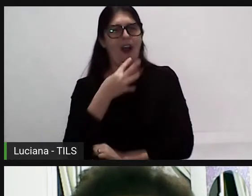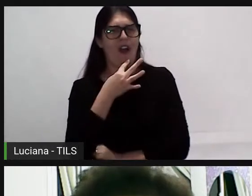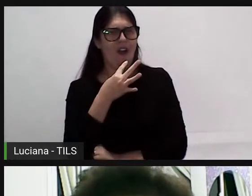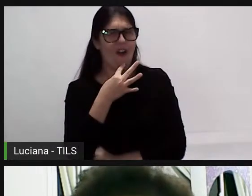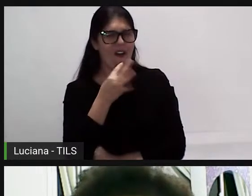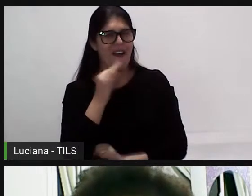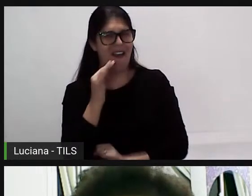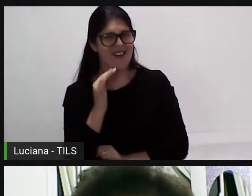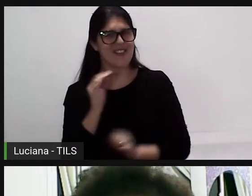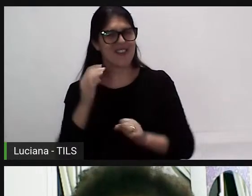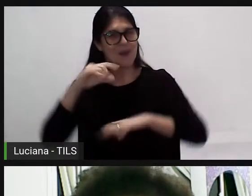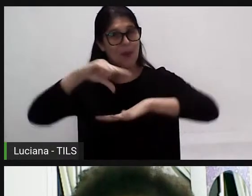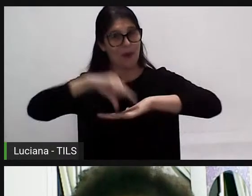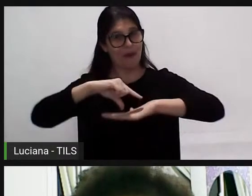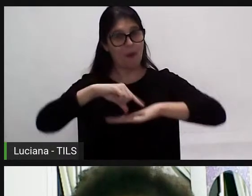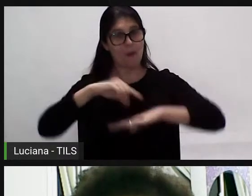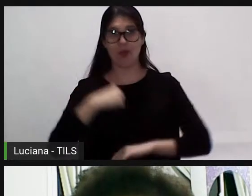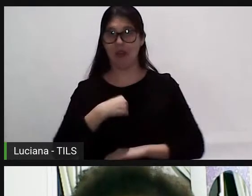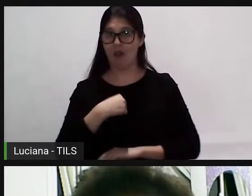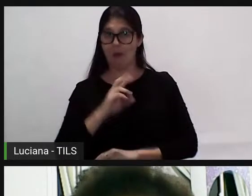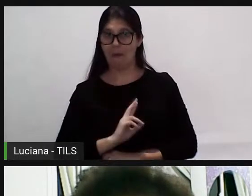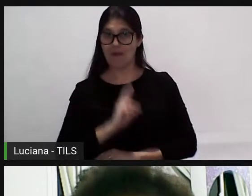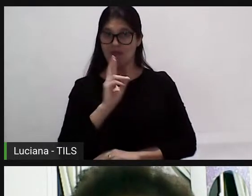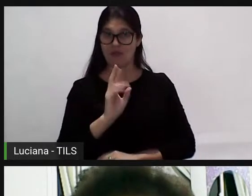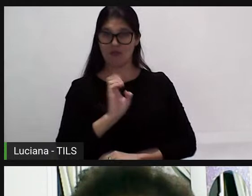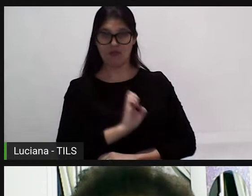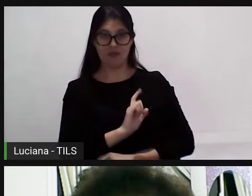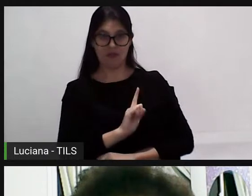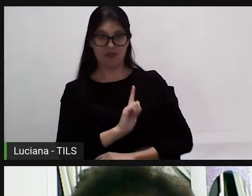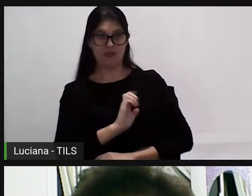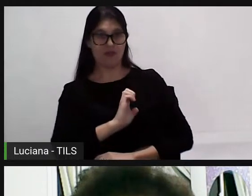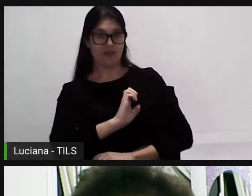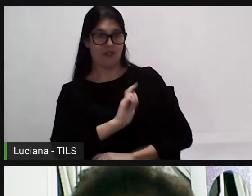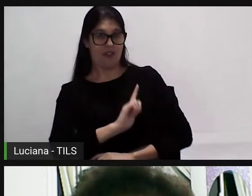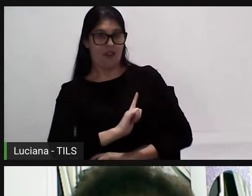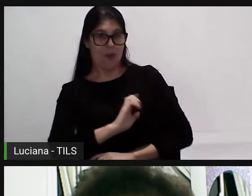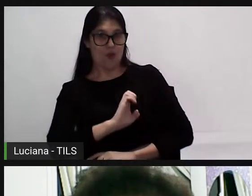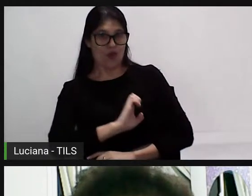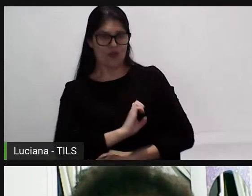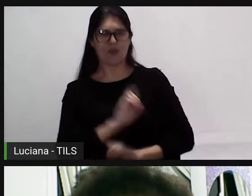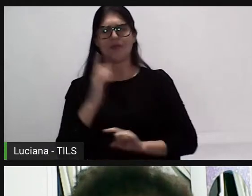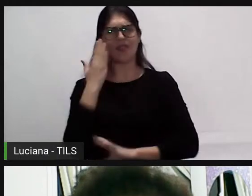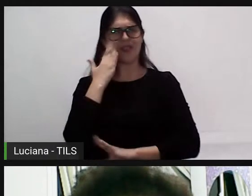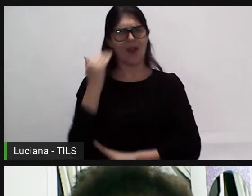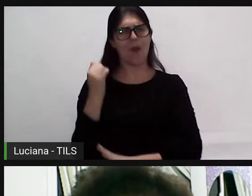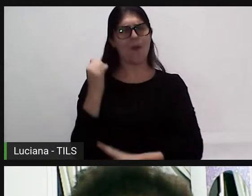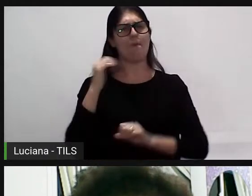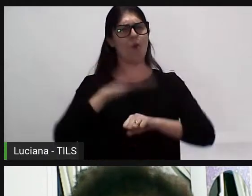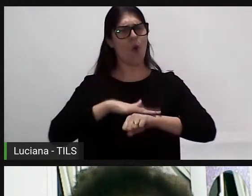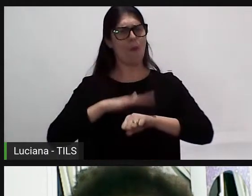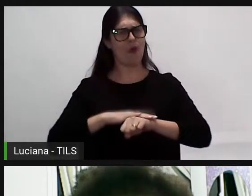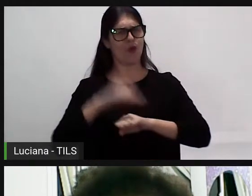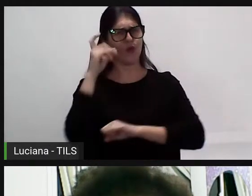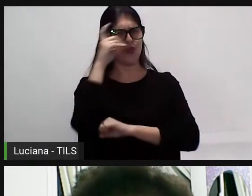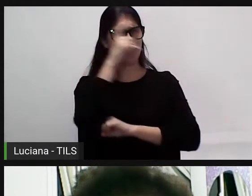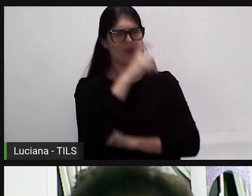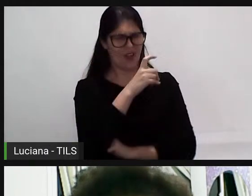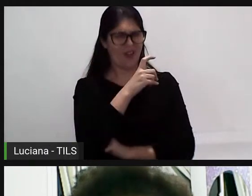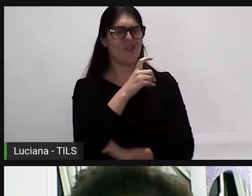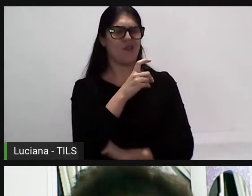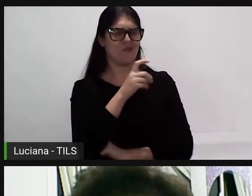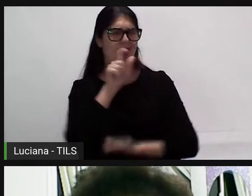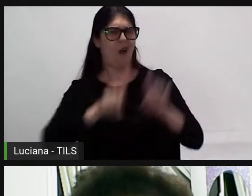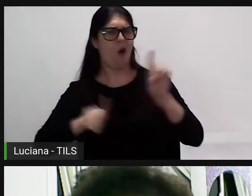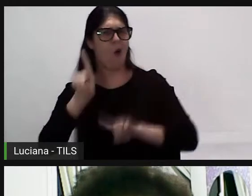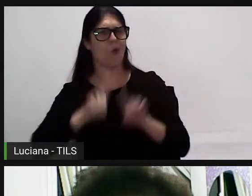Estudantil. Quero dizer que é um momento muito difícil para aqueles que já estão, já desde 2017, que esperavam que fosse se formar,